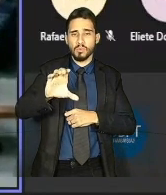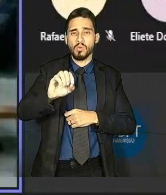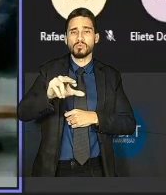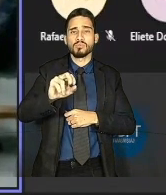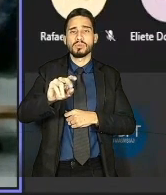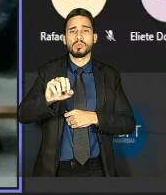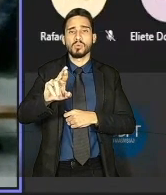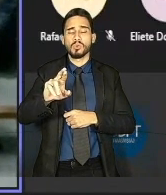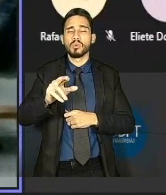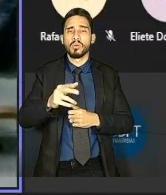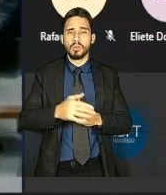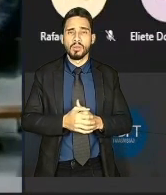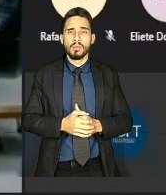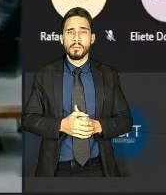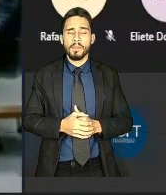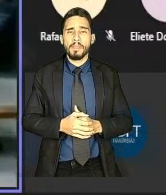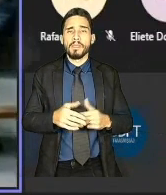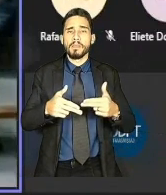engano justificável, né?